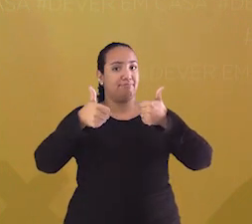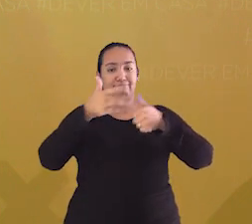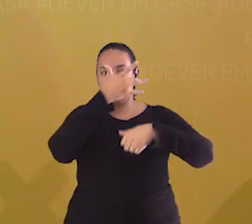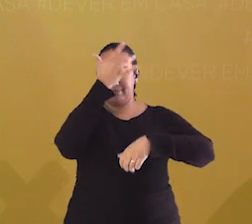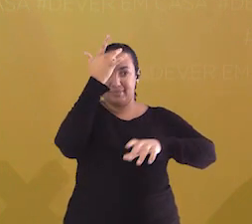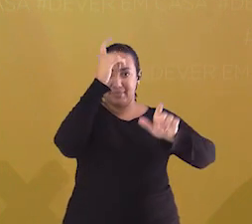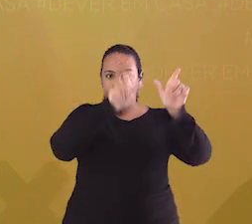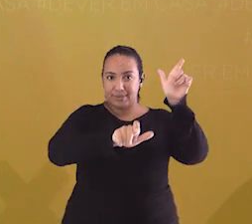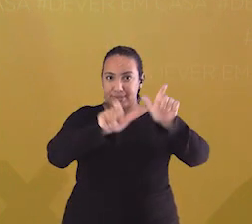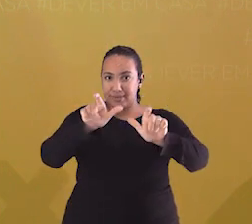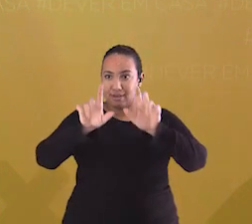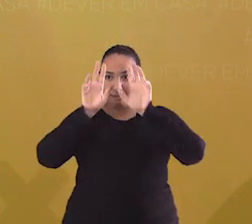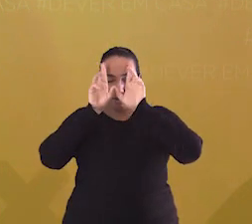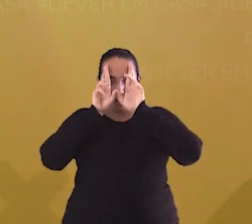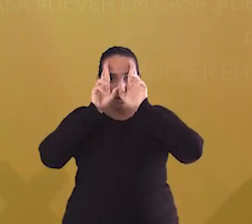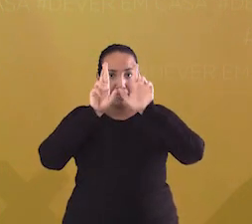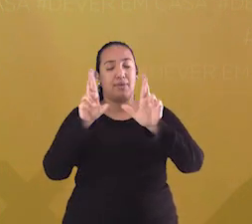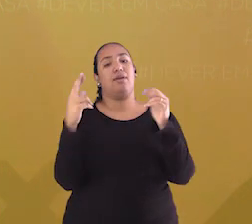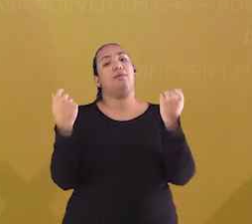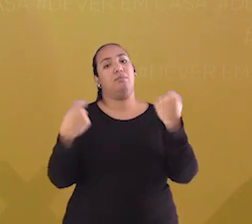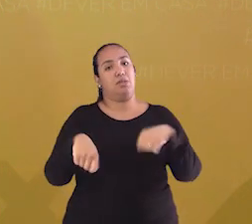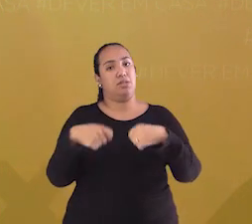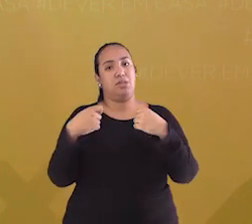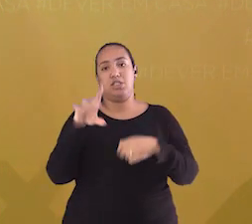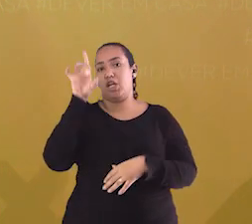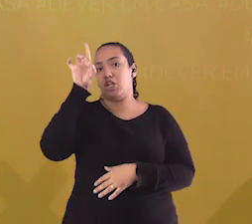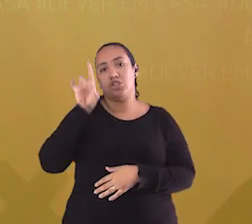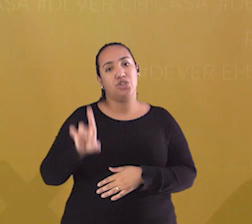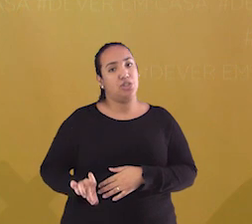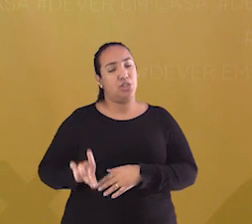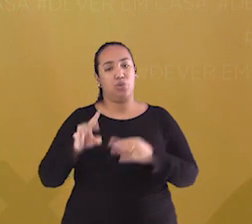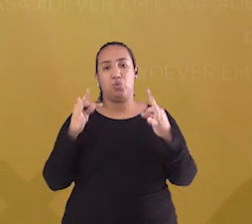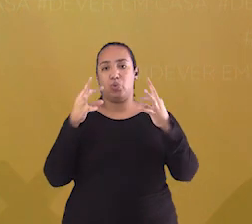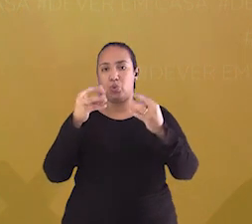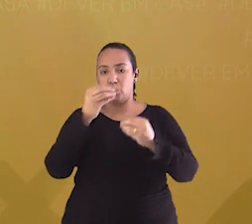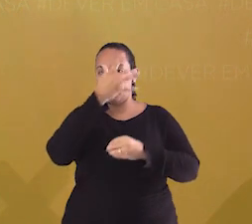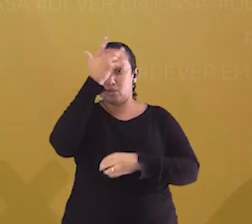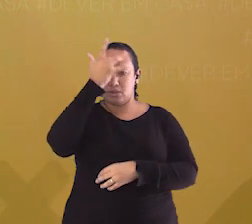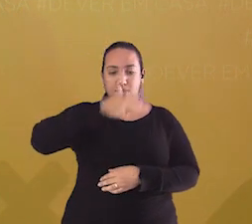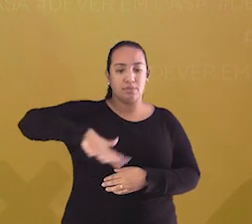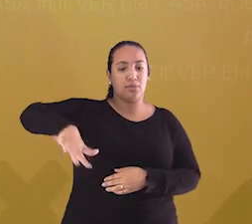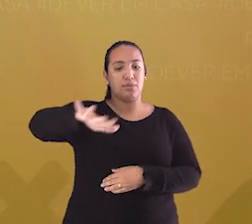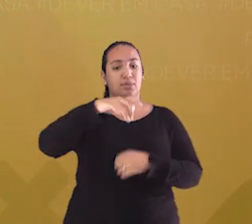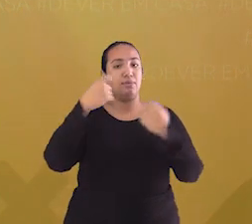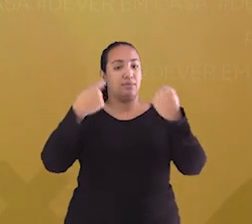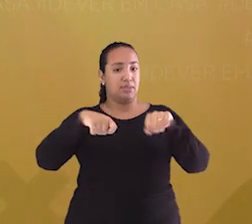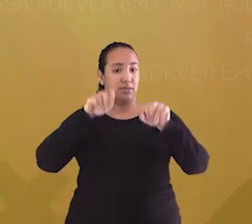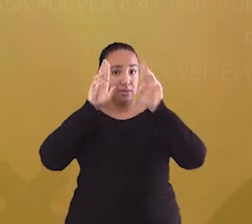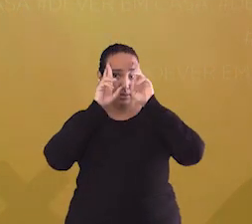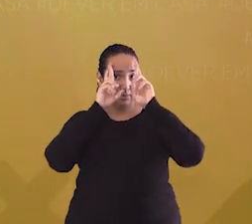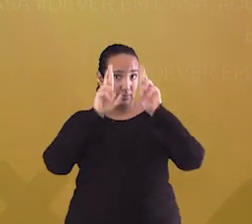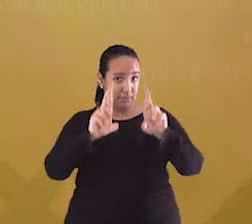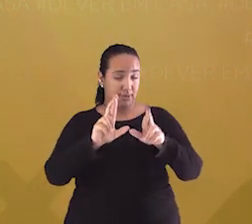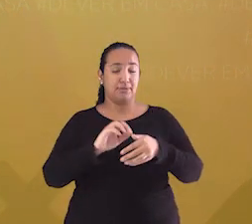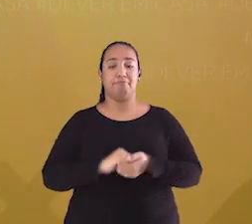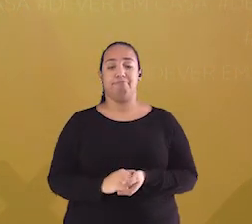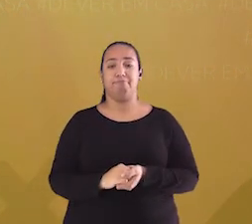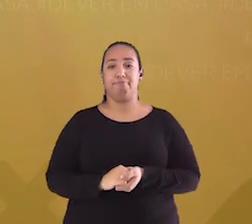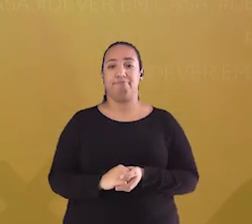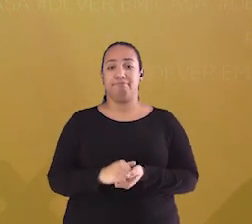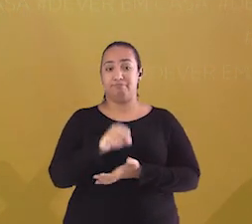de todos. Todos merecem e devem ser respeitados. Segunda atividade.